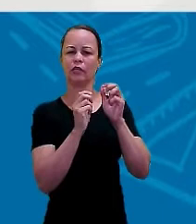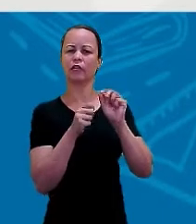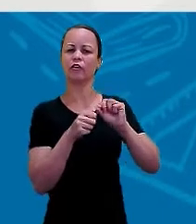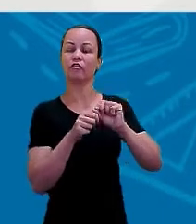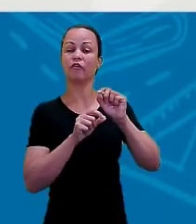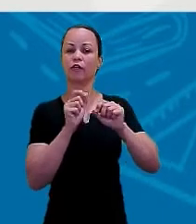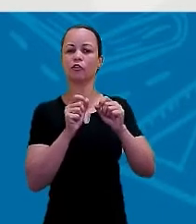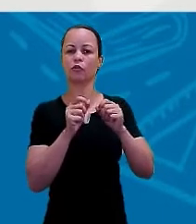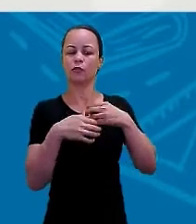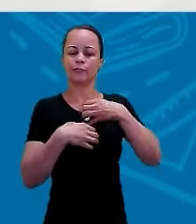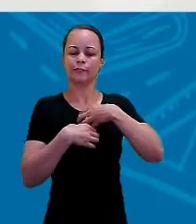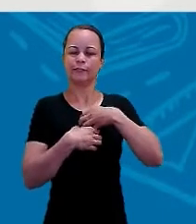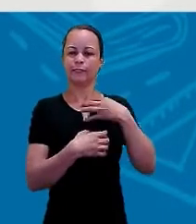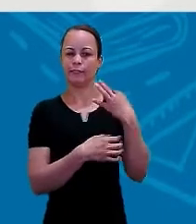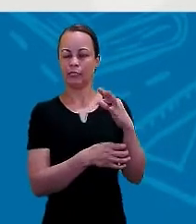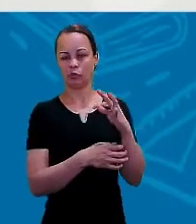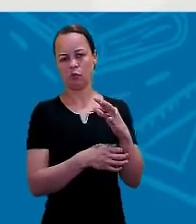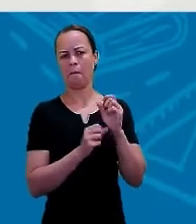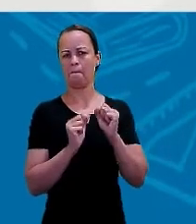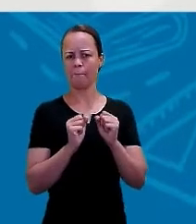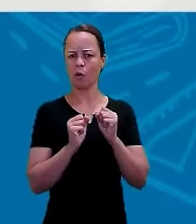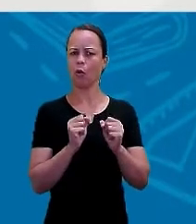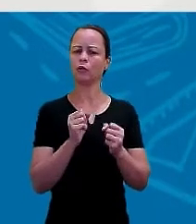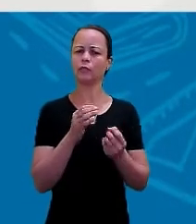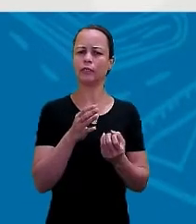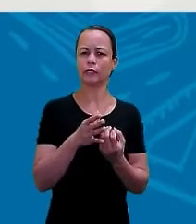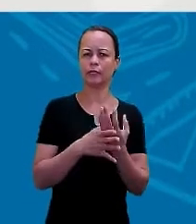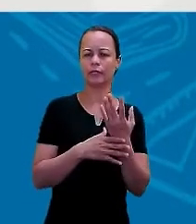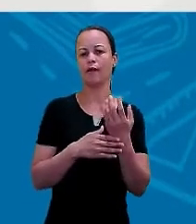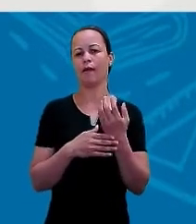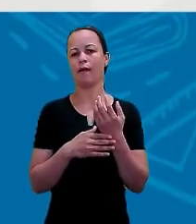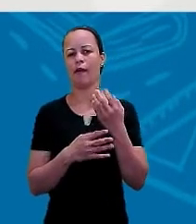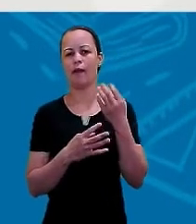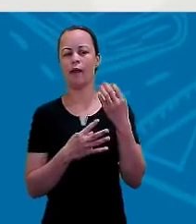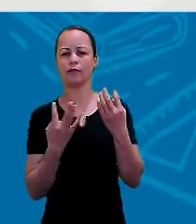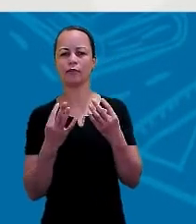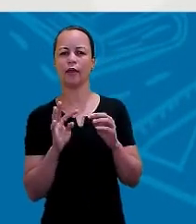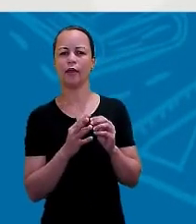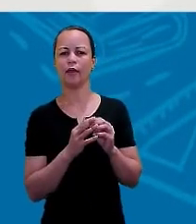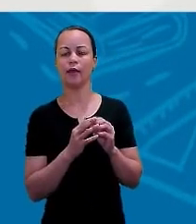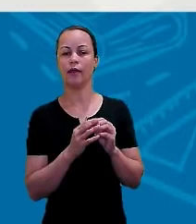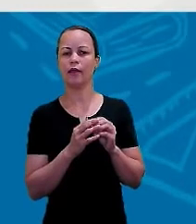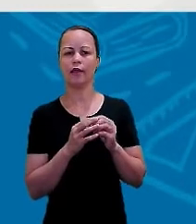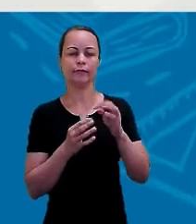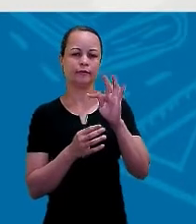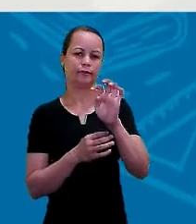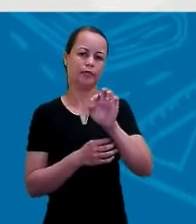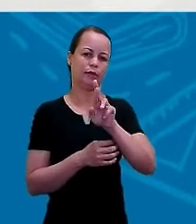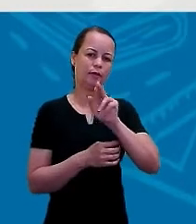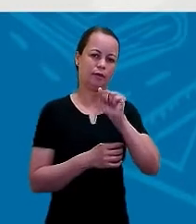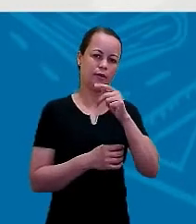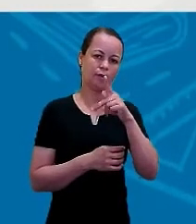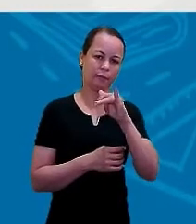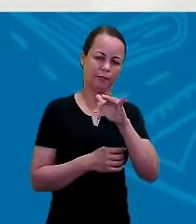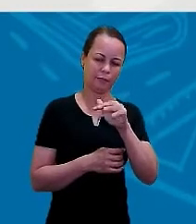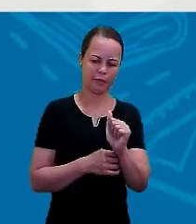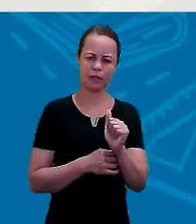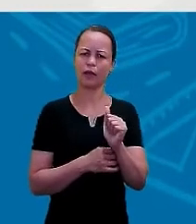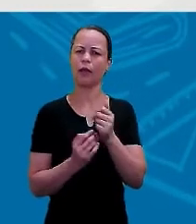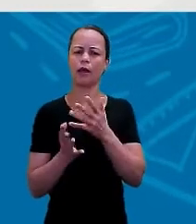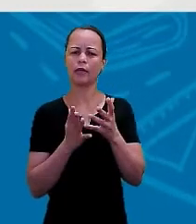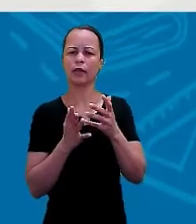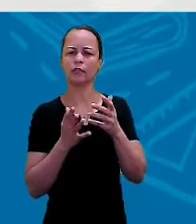melhor pode criar terapias, pode criar ações para mitigar problemas de pessoas que têm dores